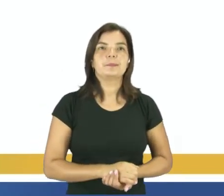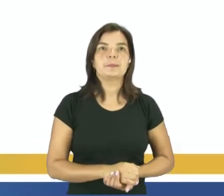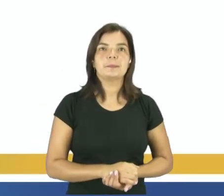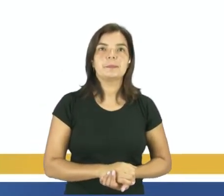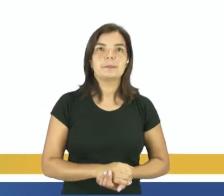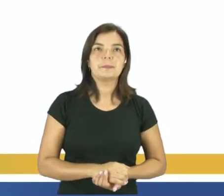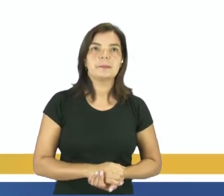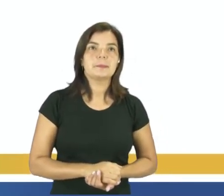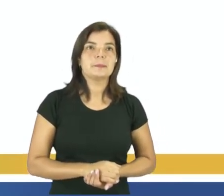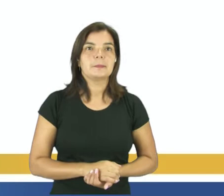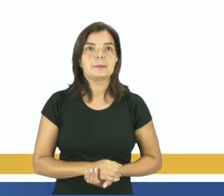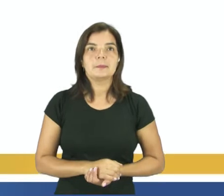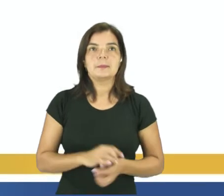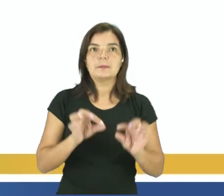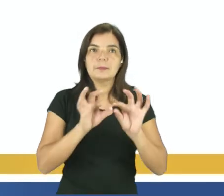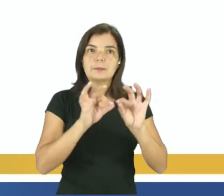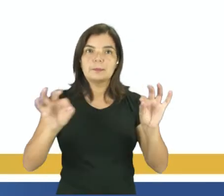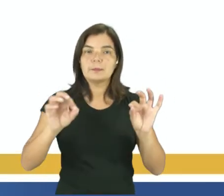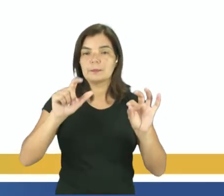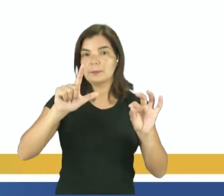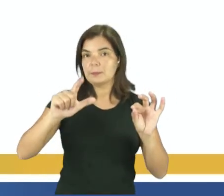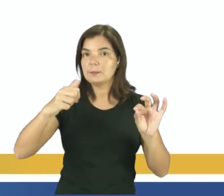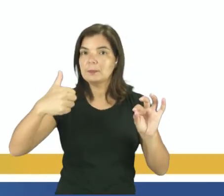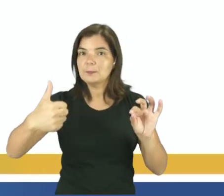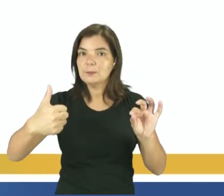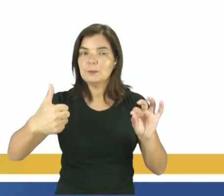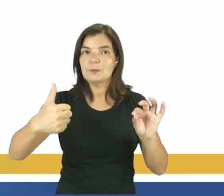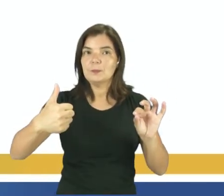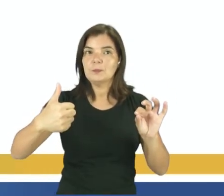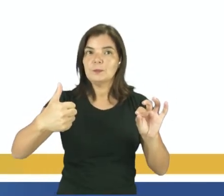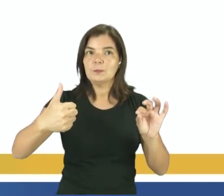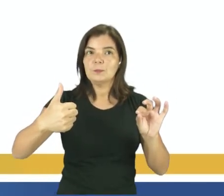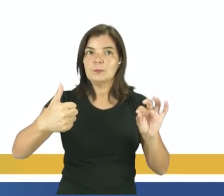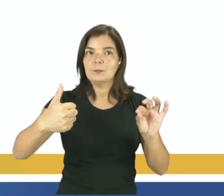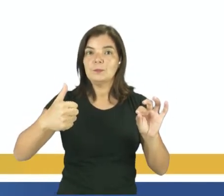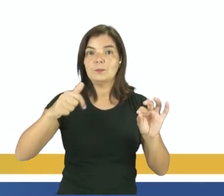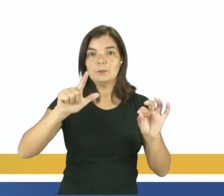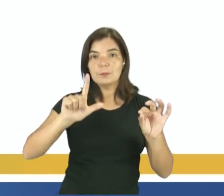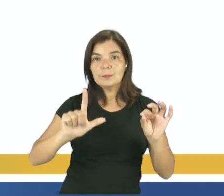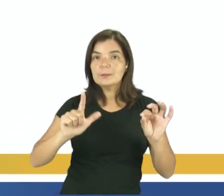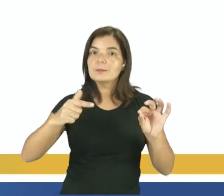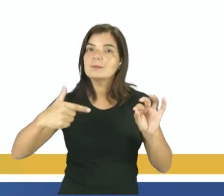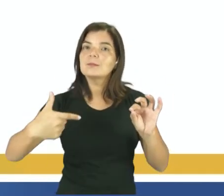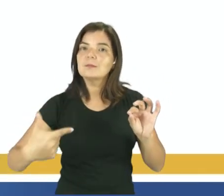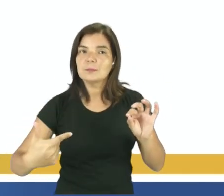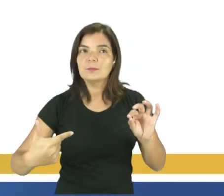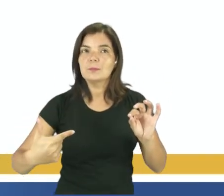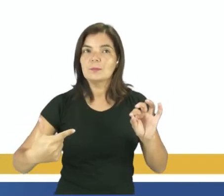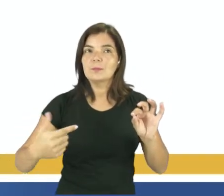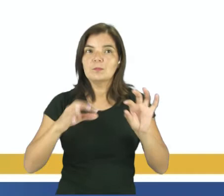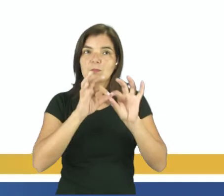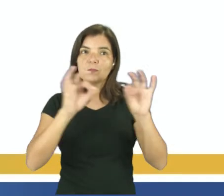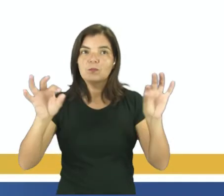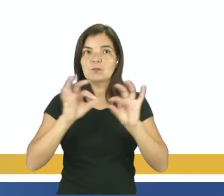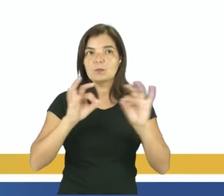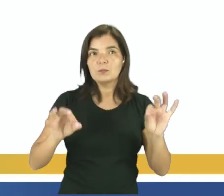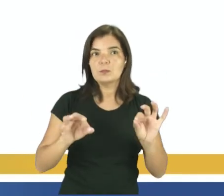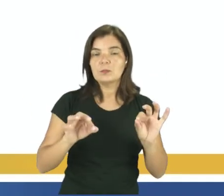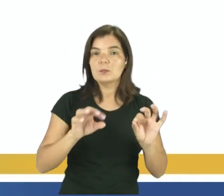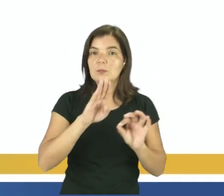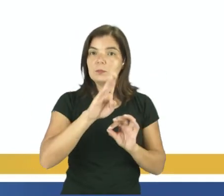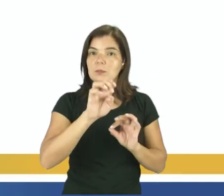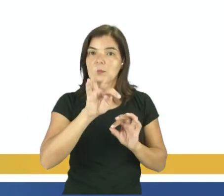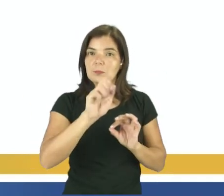aqui eu tenho as retas L1, né? L1 e L2. Então, os ângulos beta